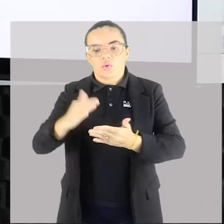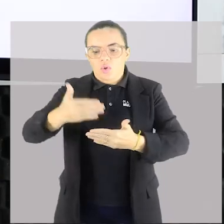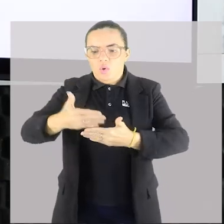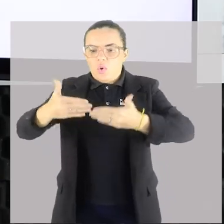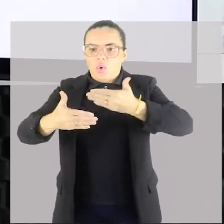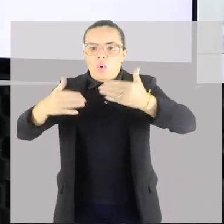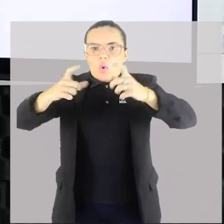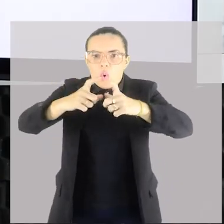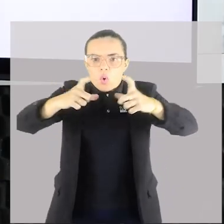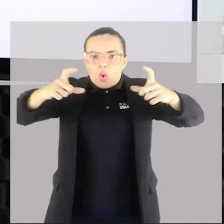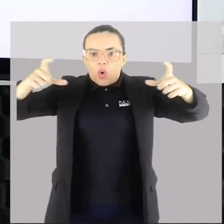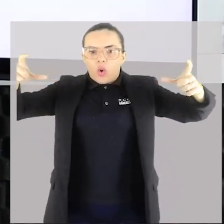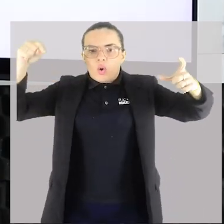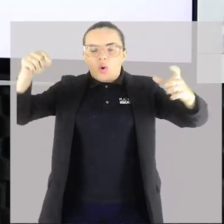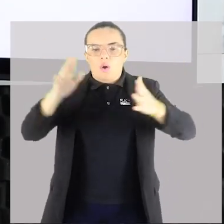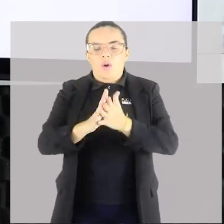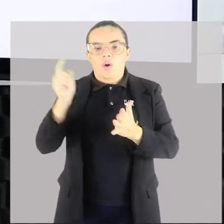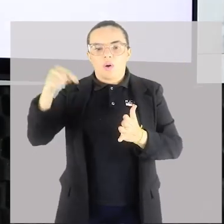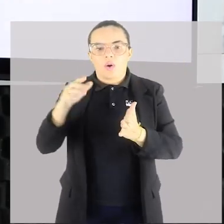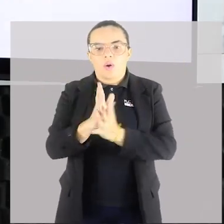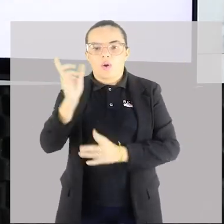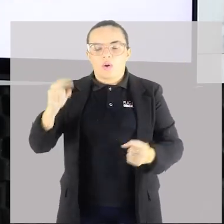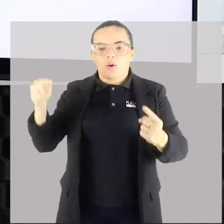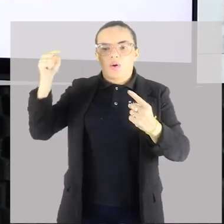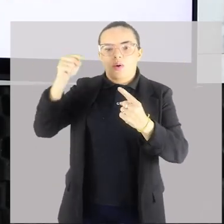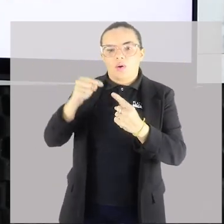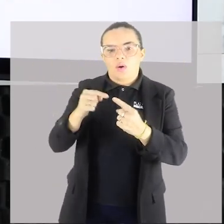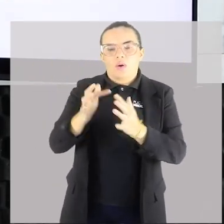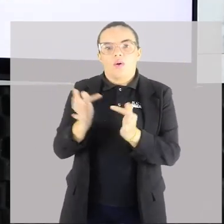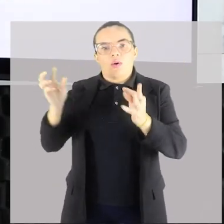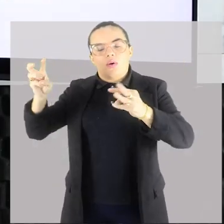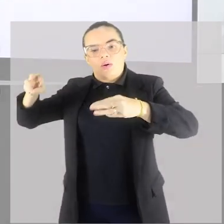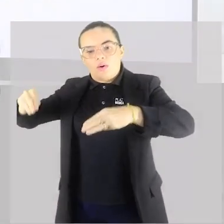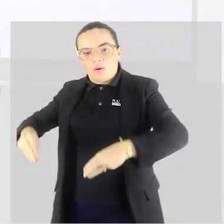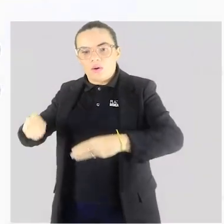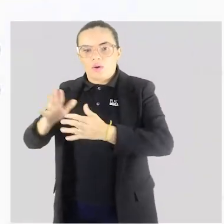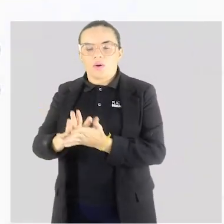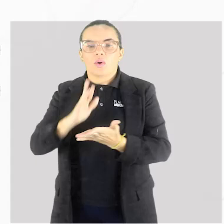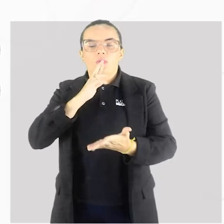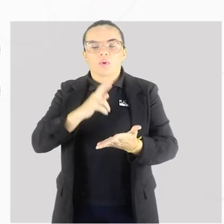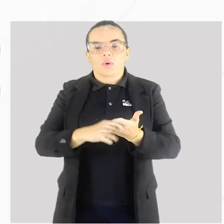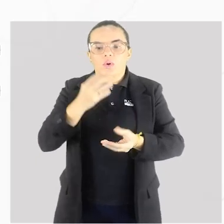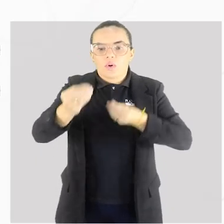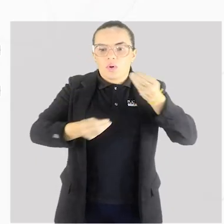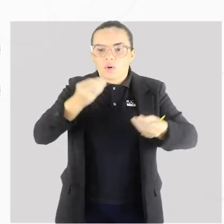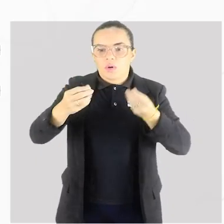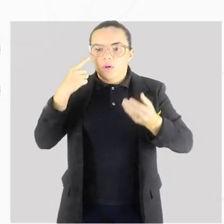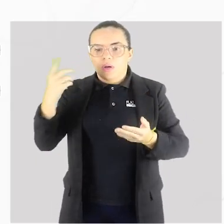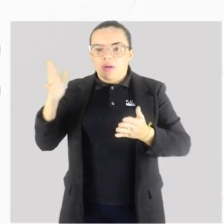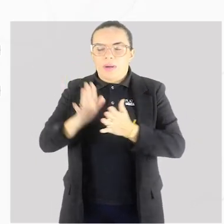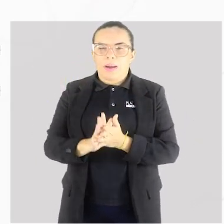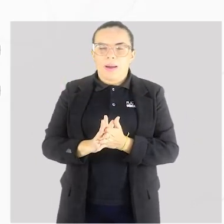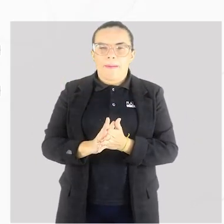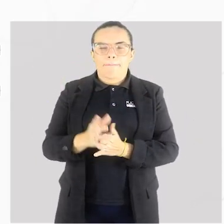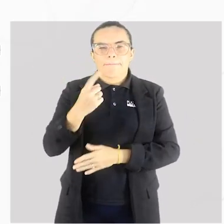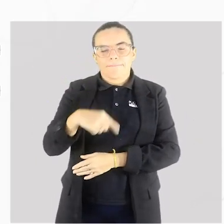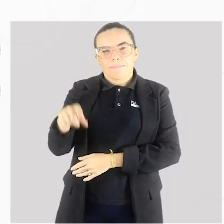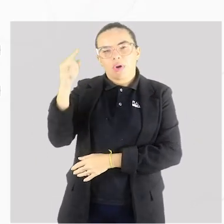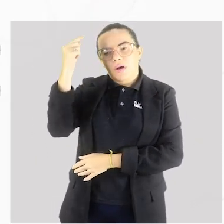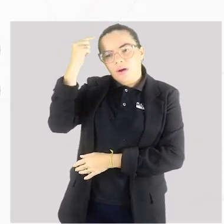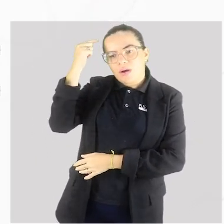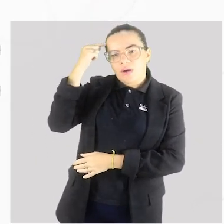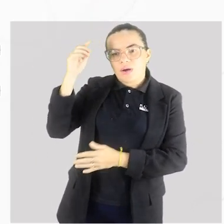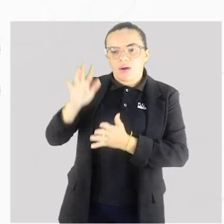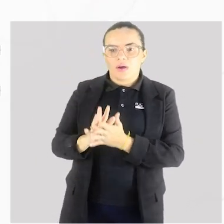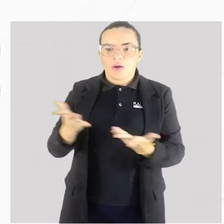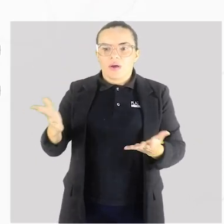o intuitivo pesa sobre o resultado final. O happening aparentemente parece improvisado e ele surge ali na década de 50,